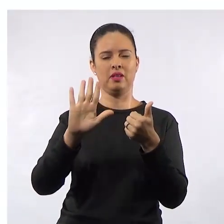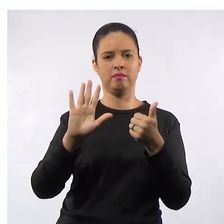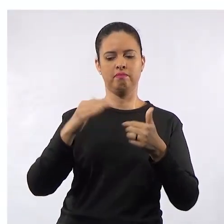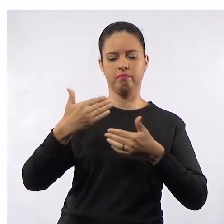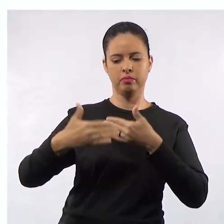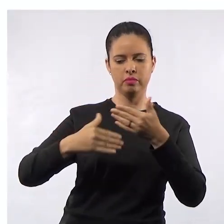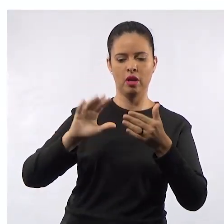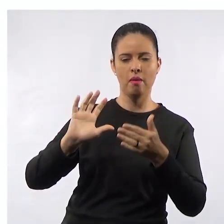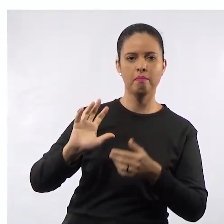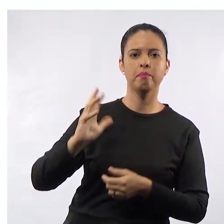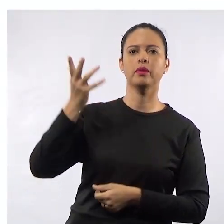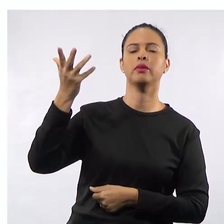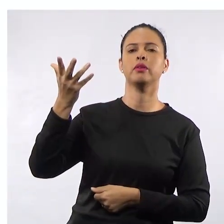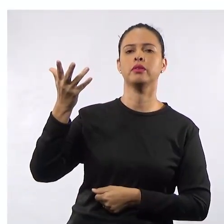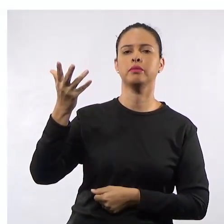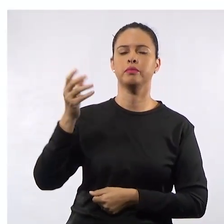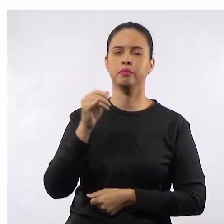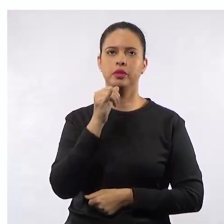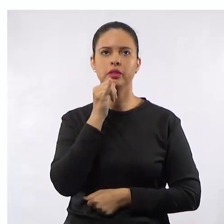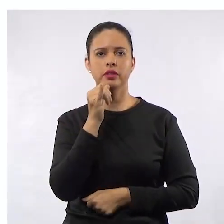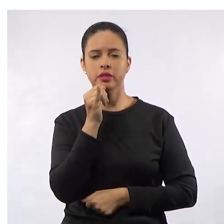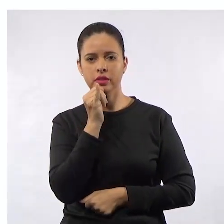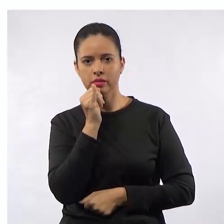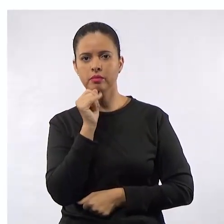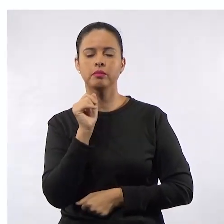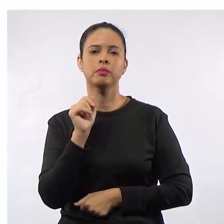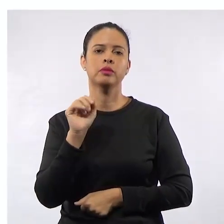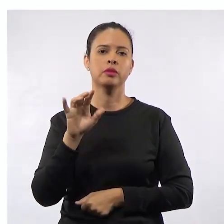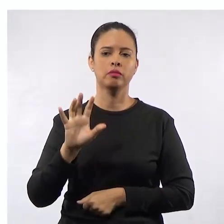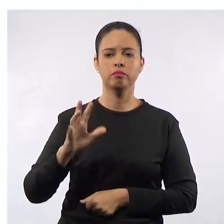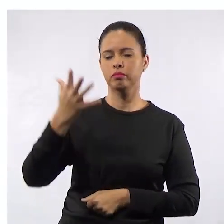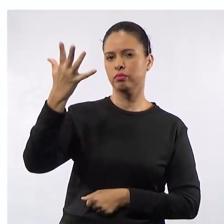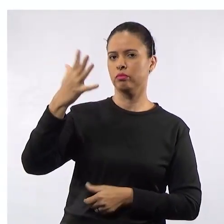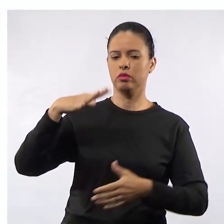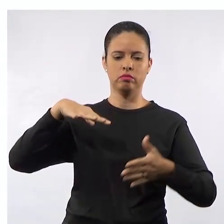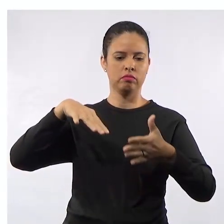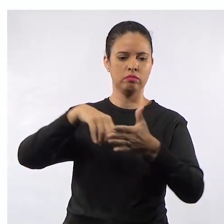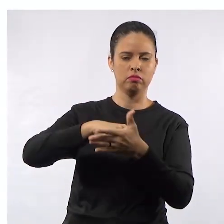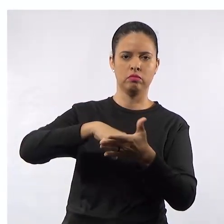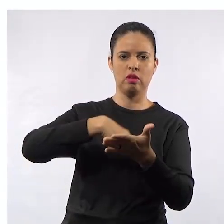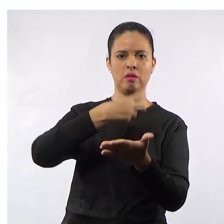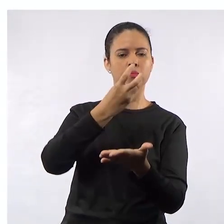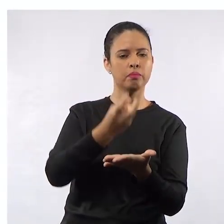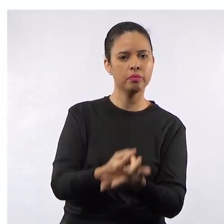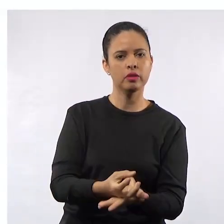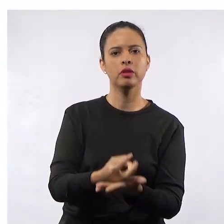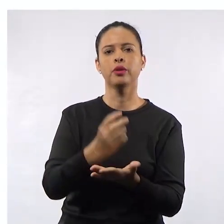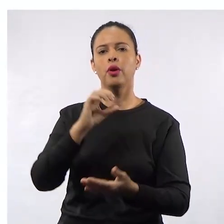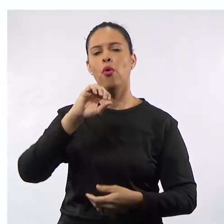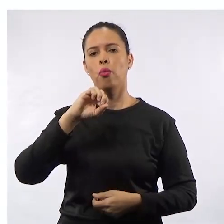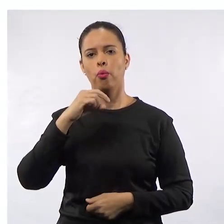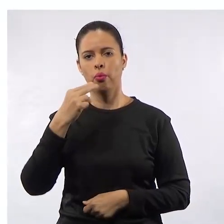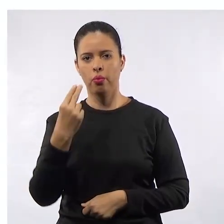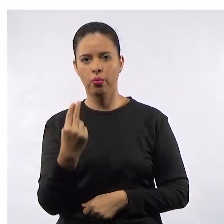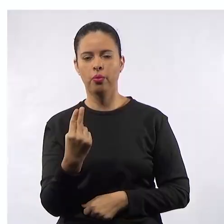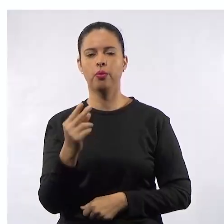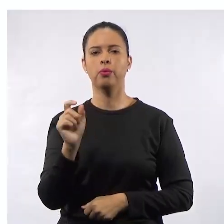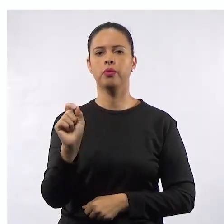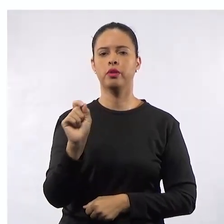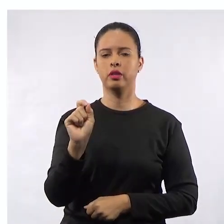bem mas aí por uma causa superveniente ficou aqui que sofreu um acidente né ou